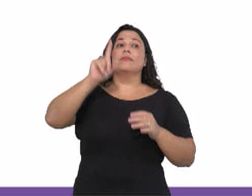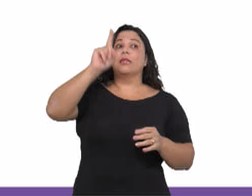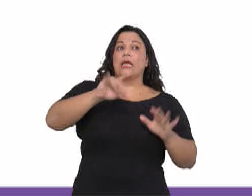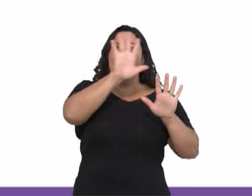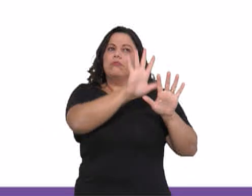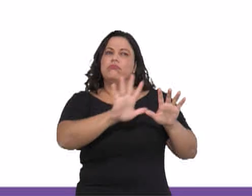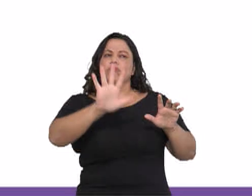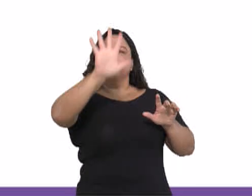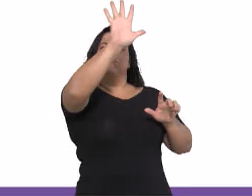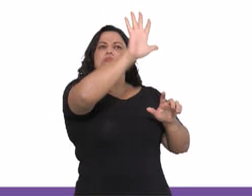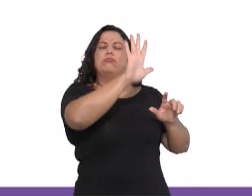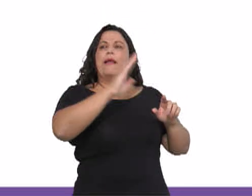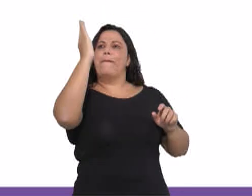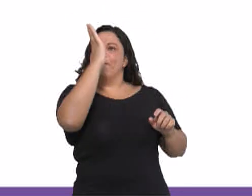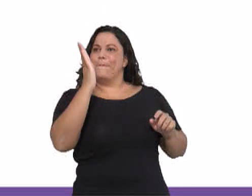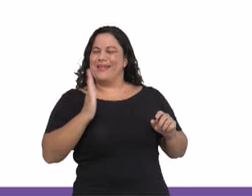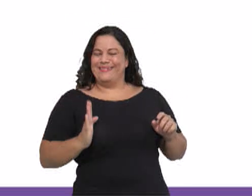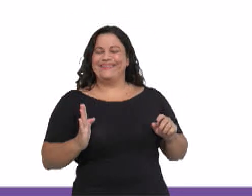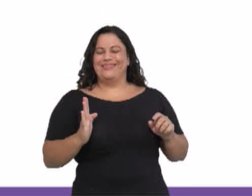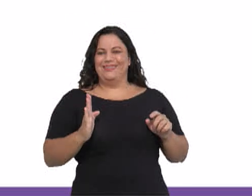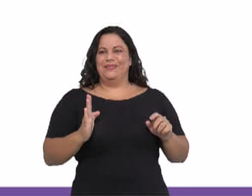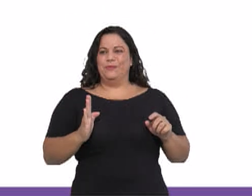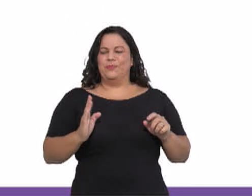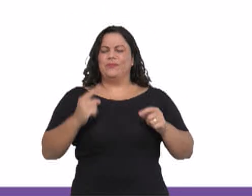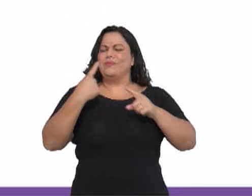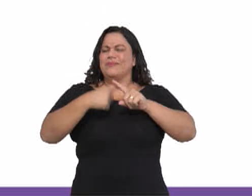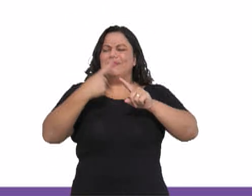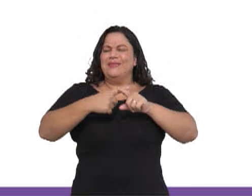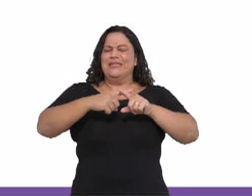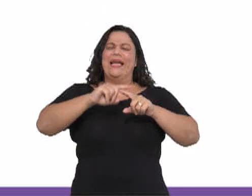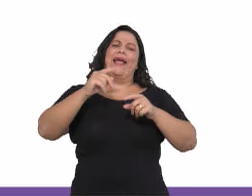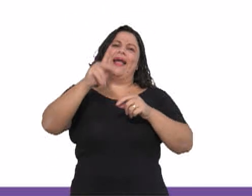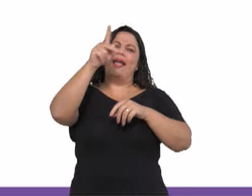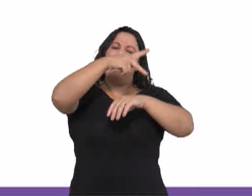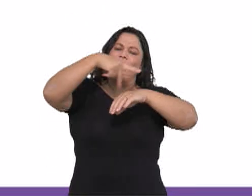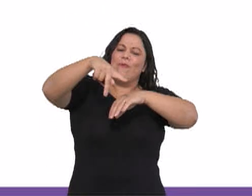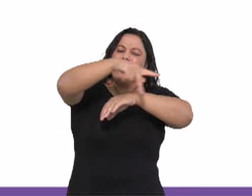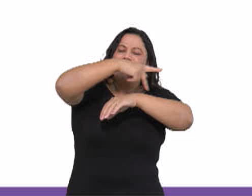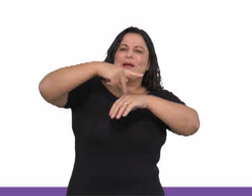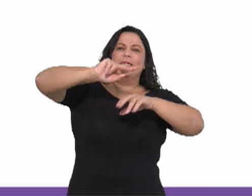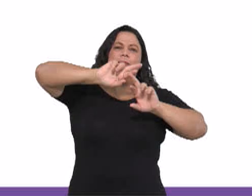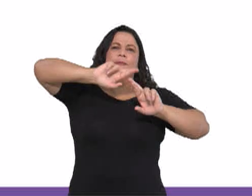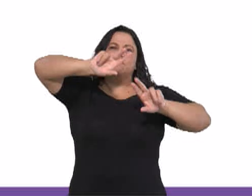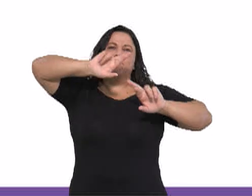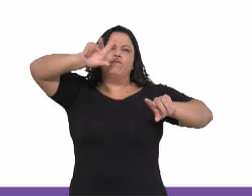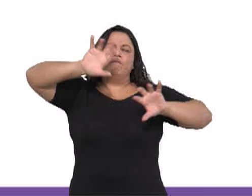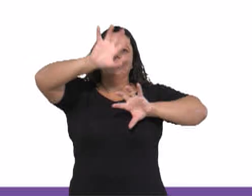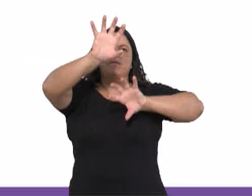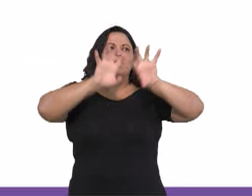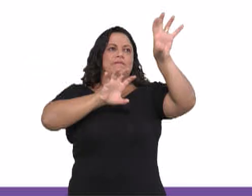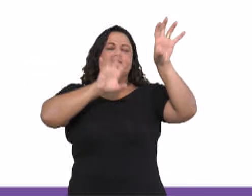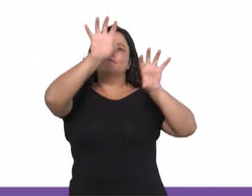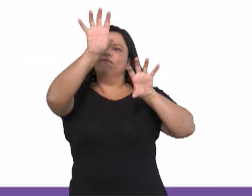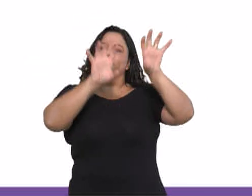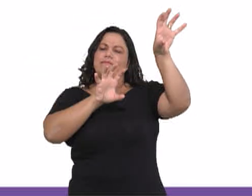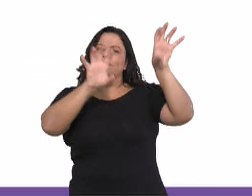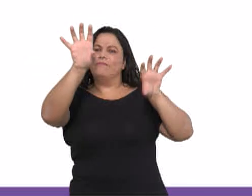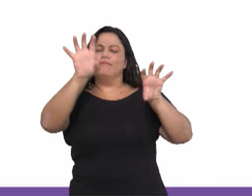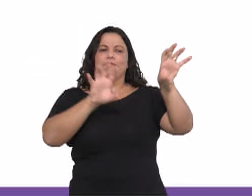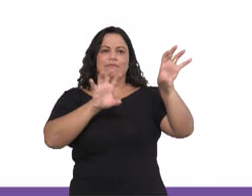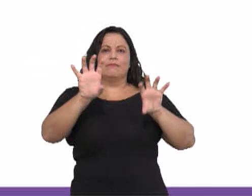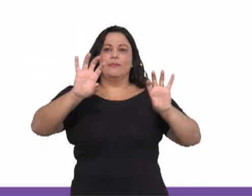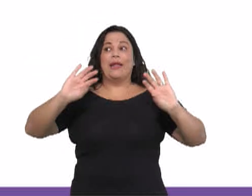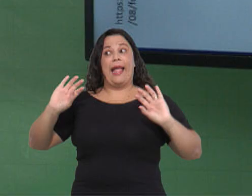brasileiro, porque o Brasil é um país continental, então o folclore muda de acordo com a região, as